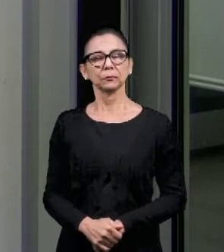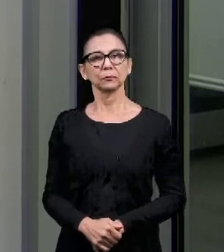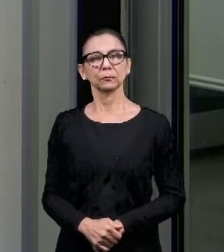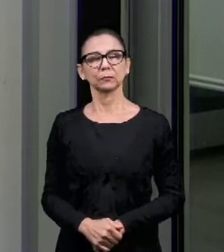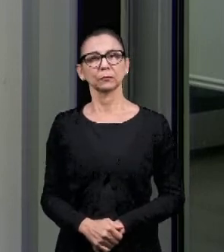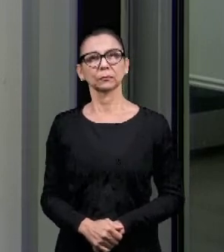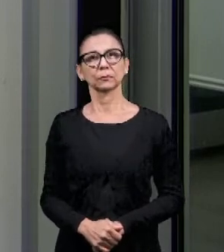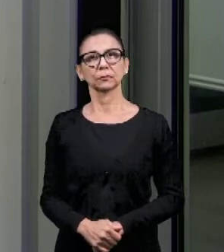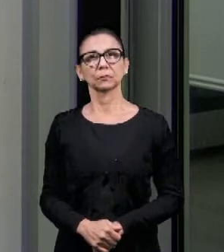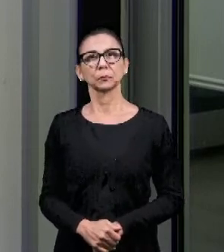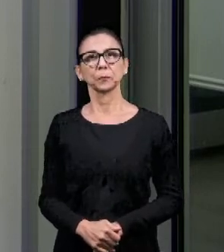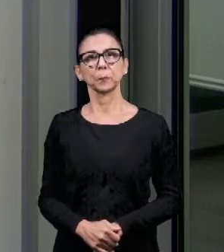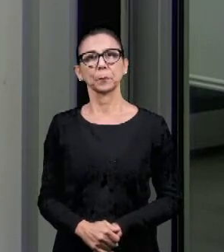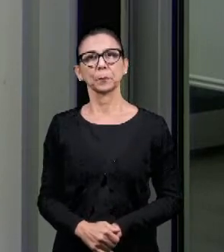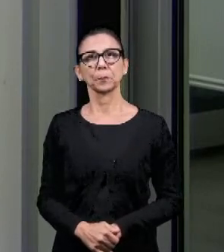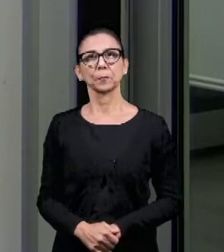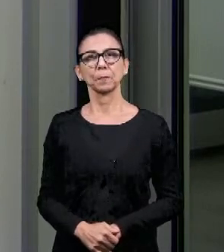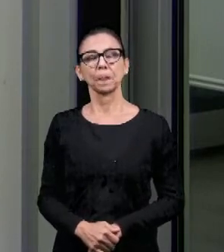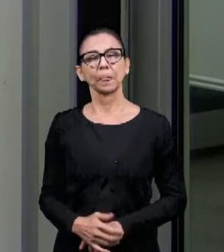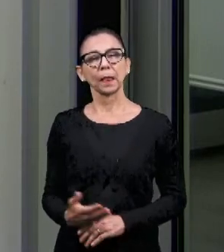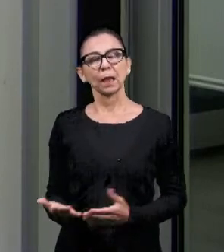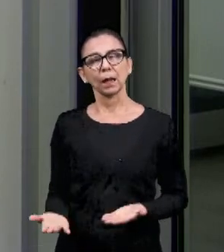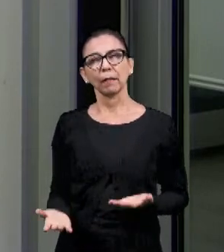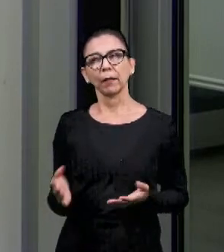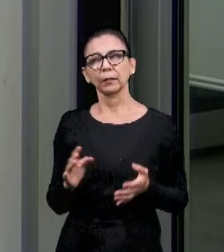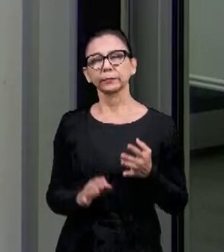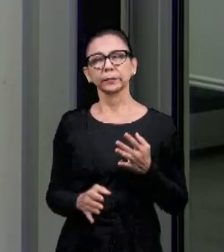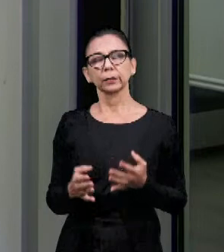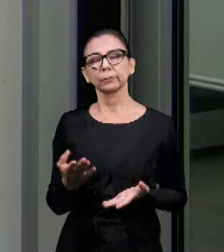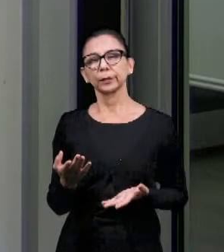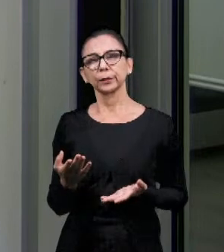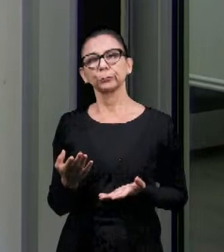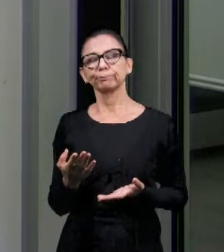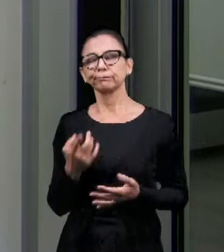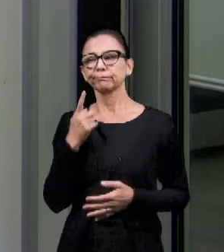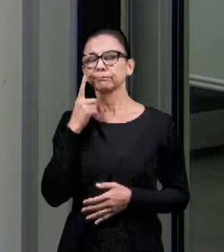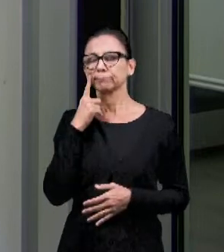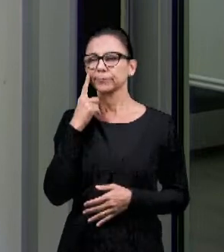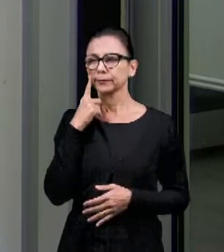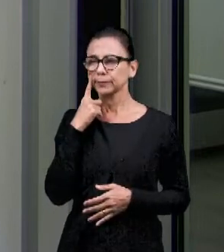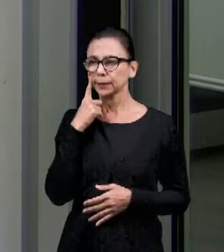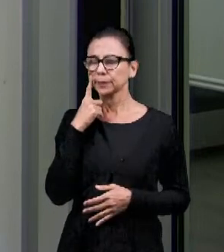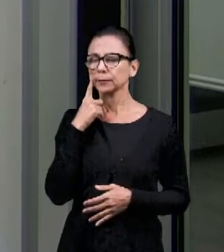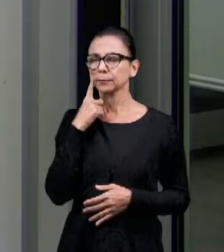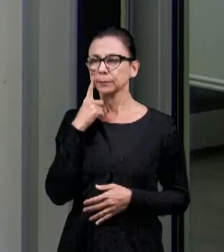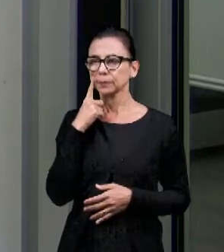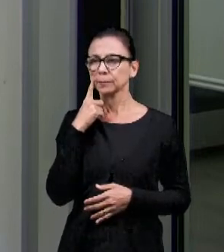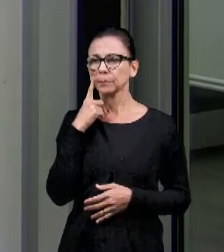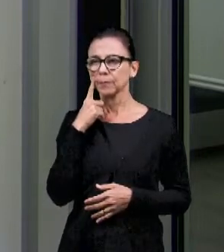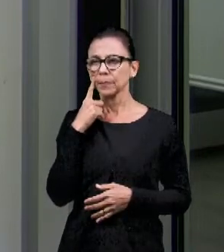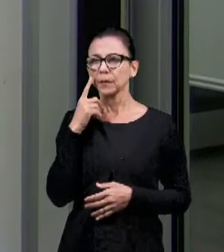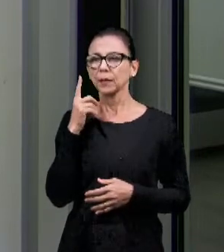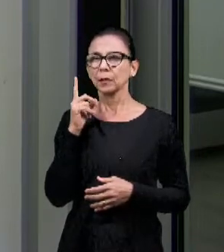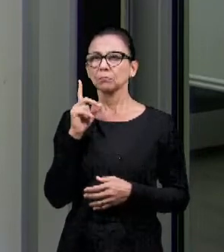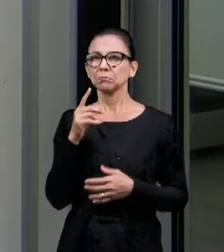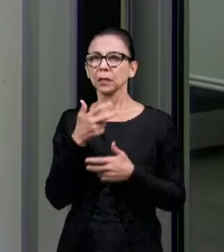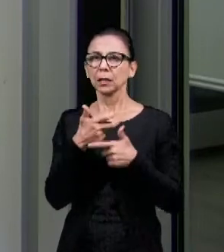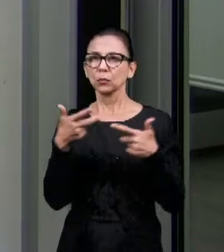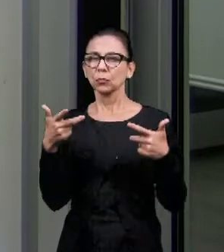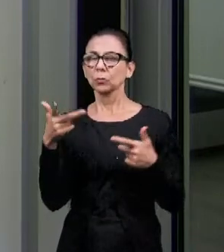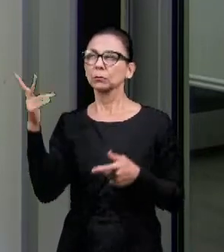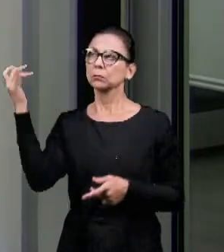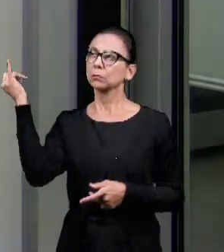meu querido, aquilo que o Senhor fala e